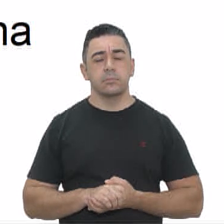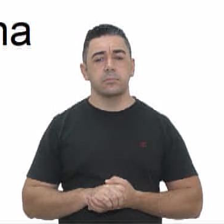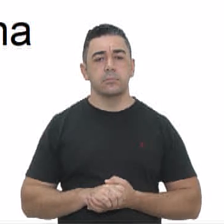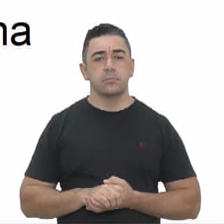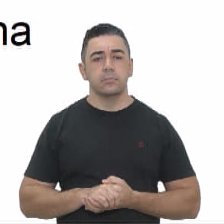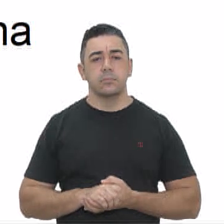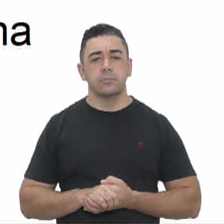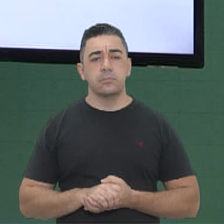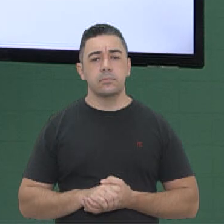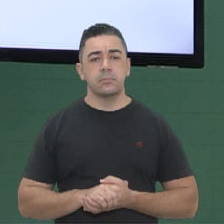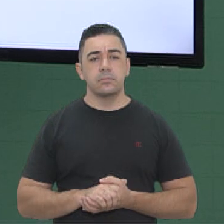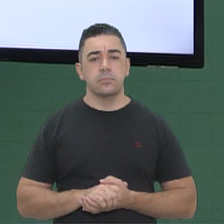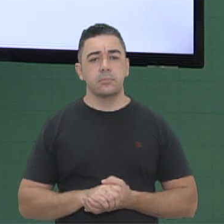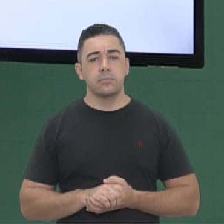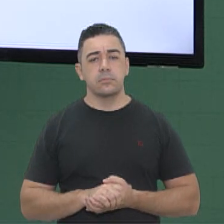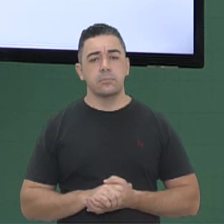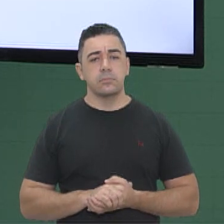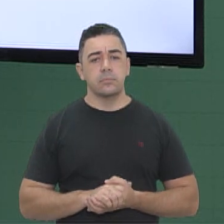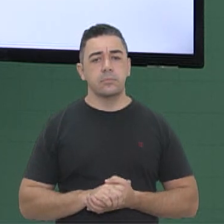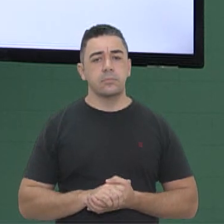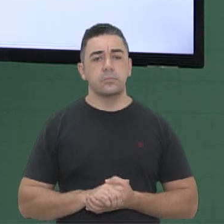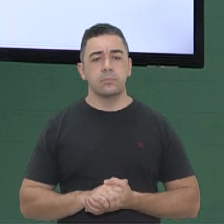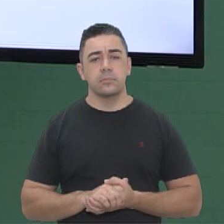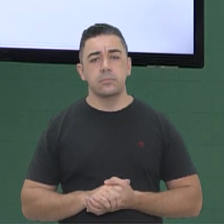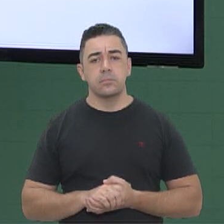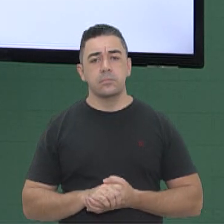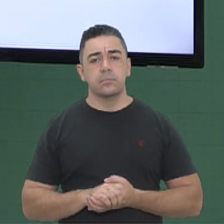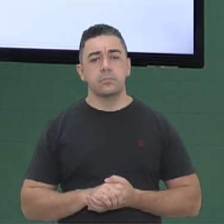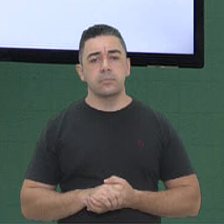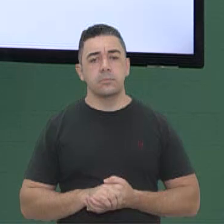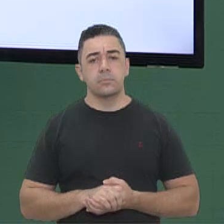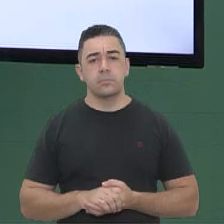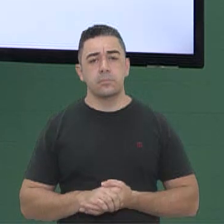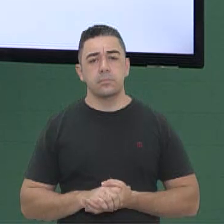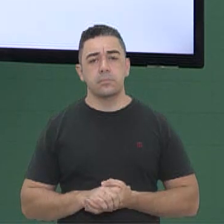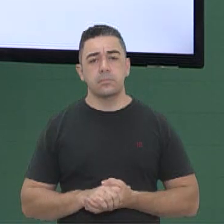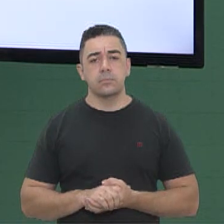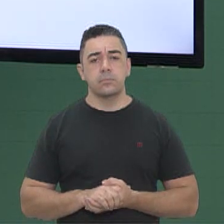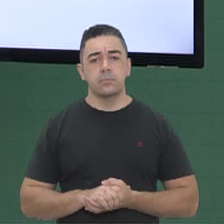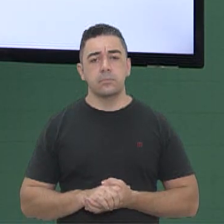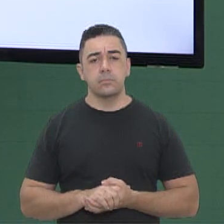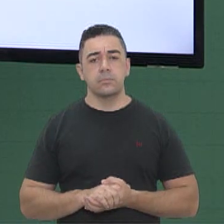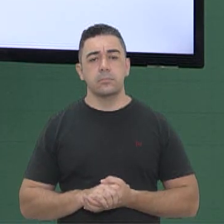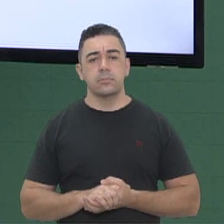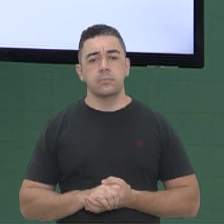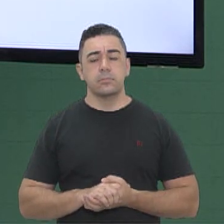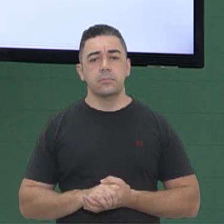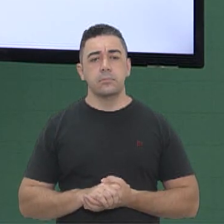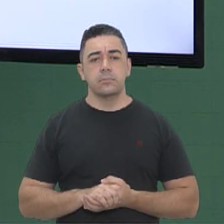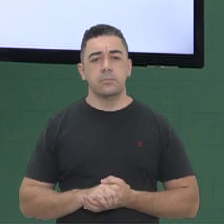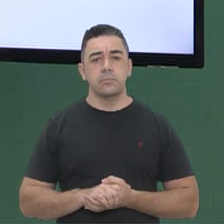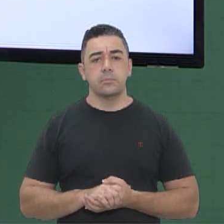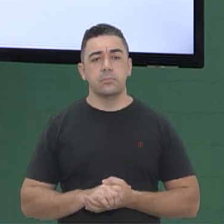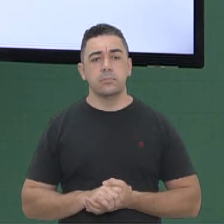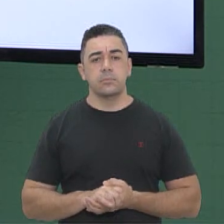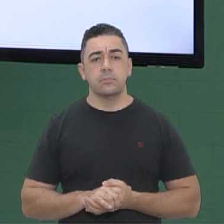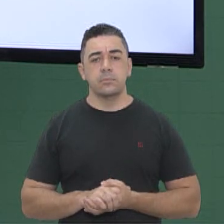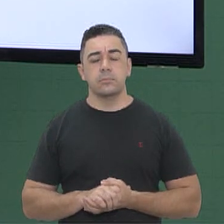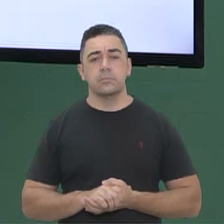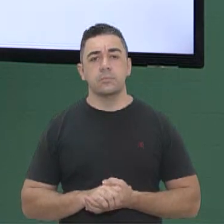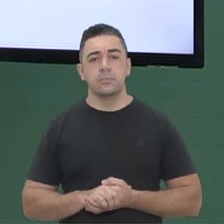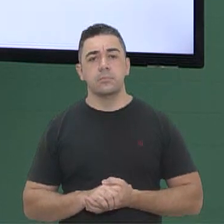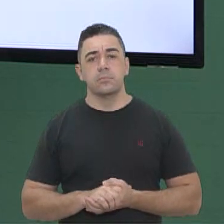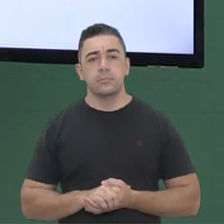descriptivos, porque expõem características, detalhes singulares e pormenores. São